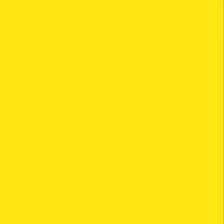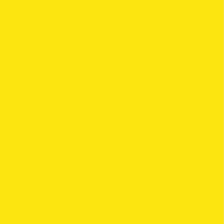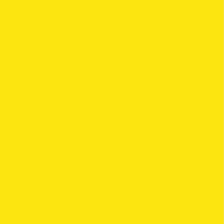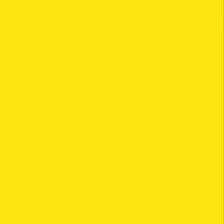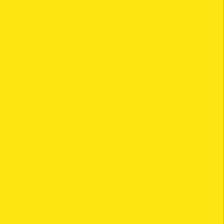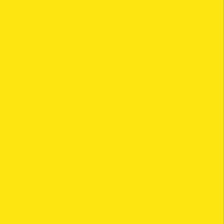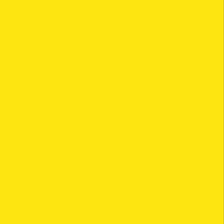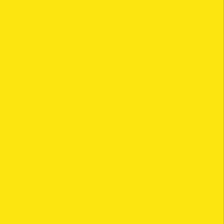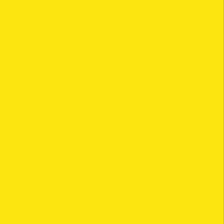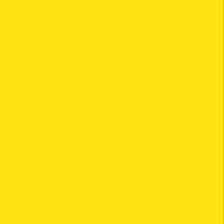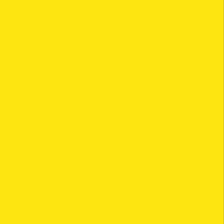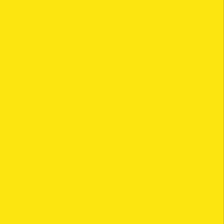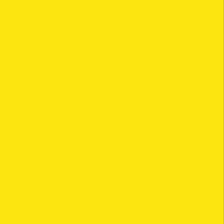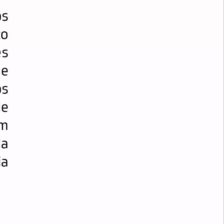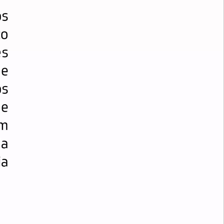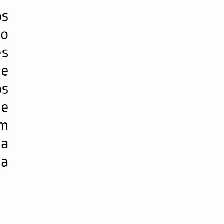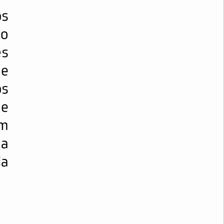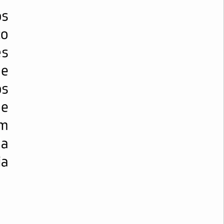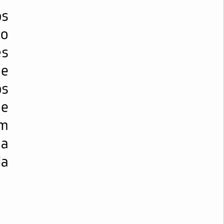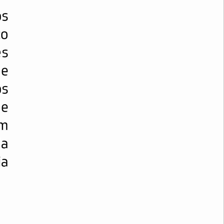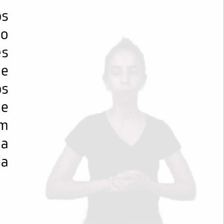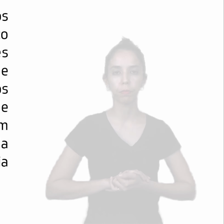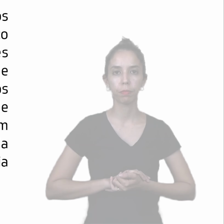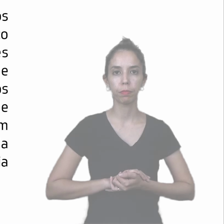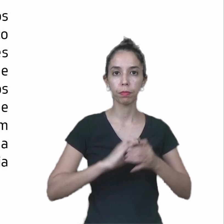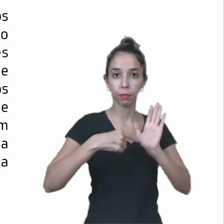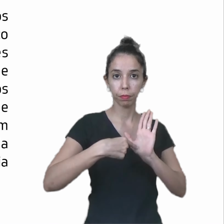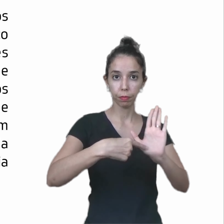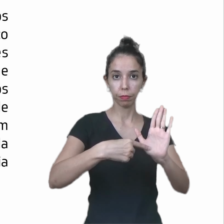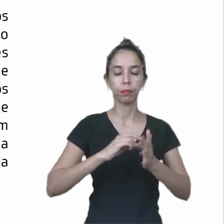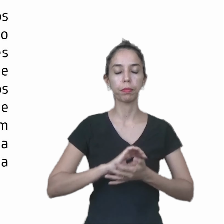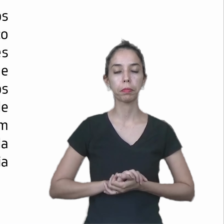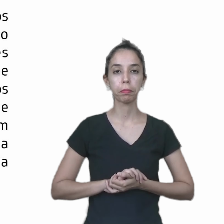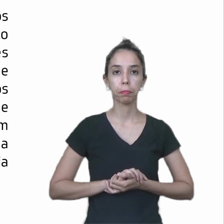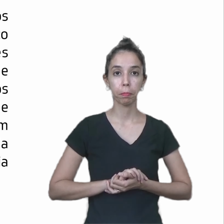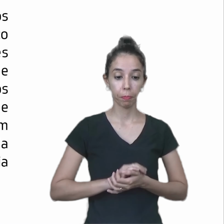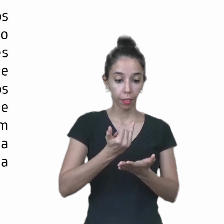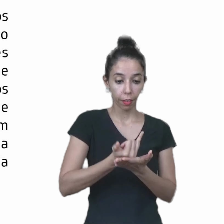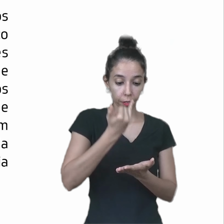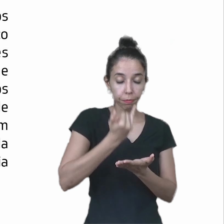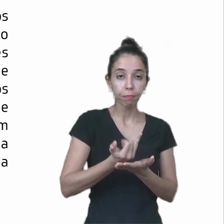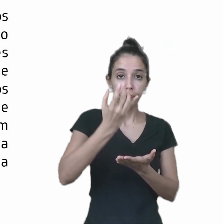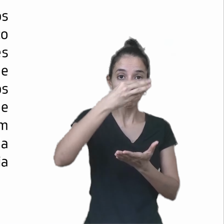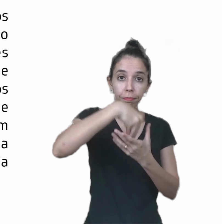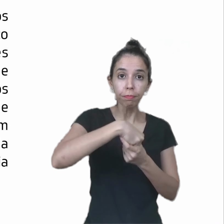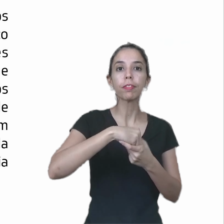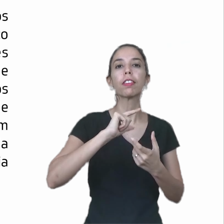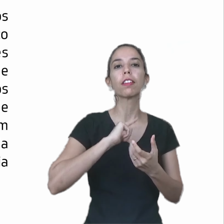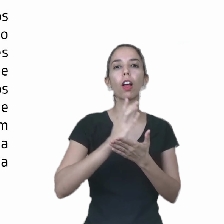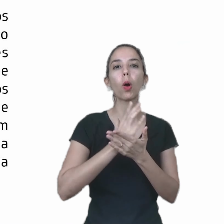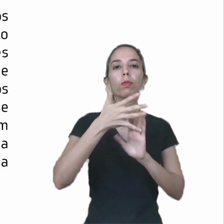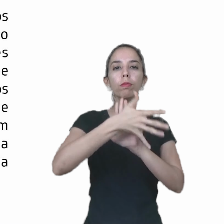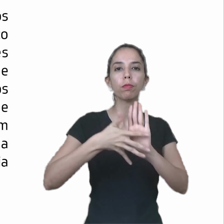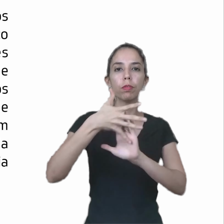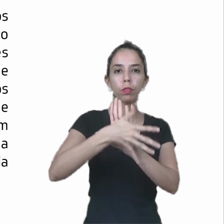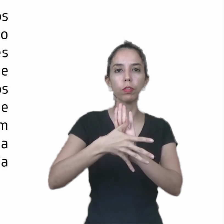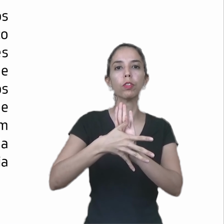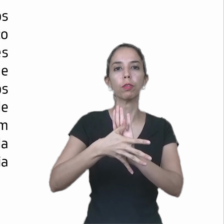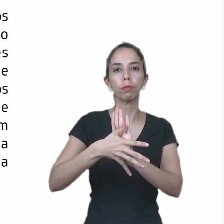e Governo do Estado do Ceará. Apresentação Essa cartilha é composta de alguns textos